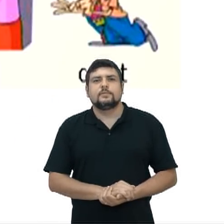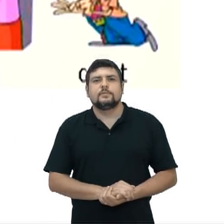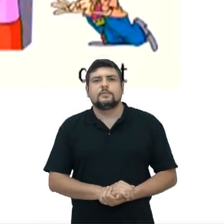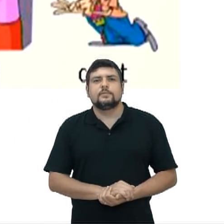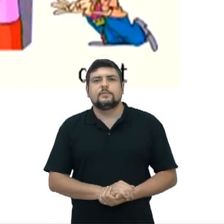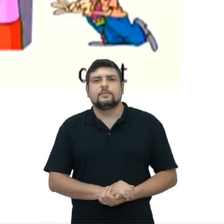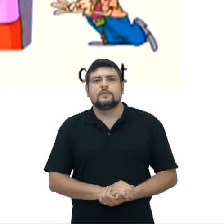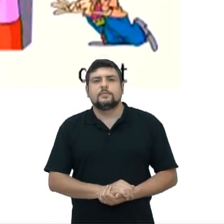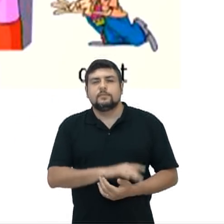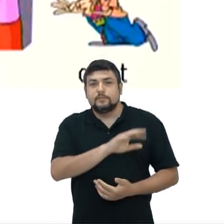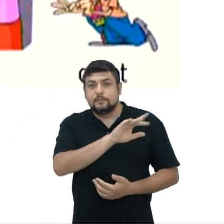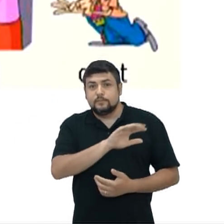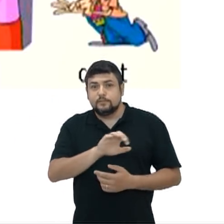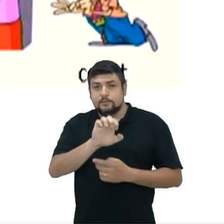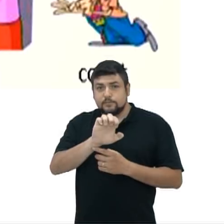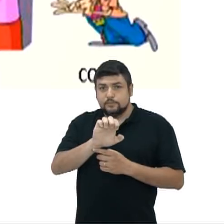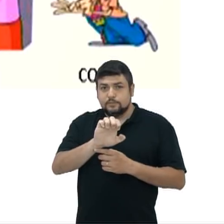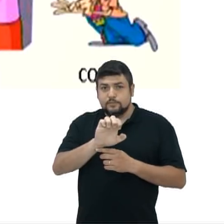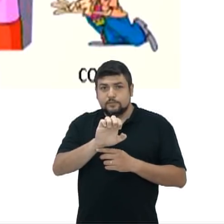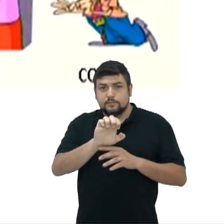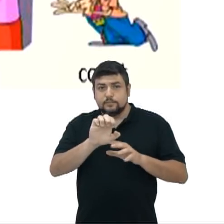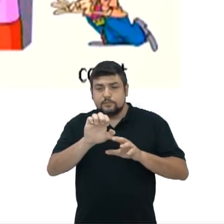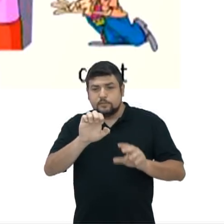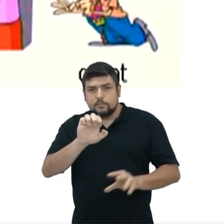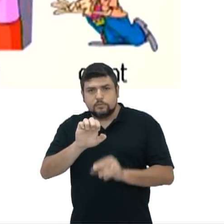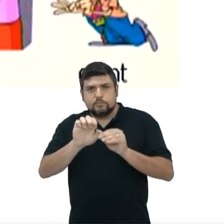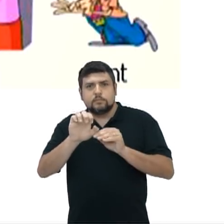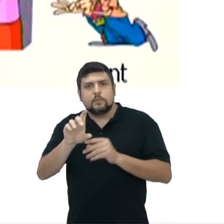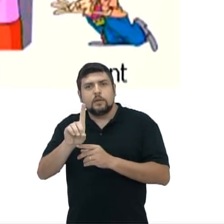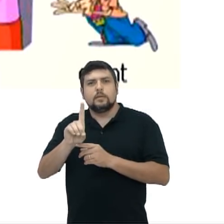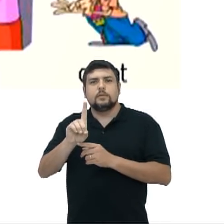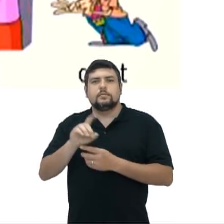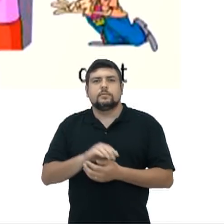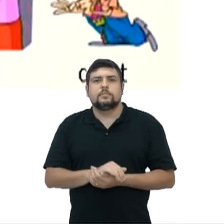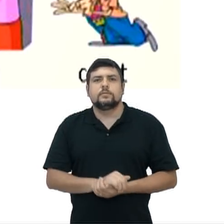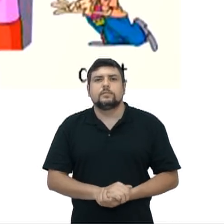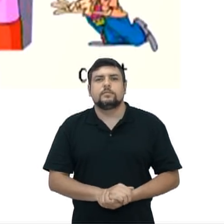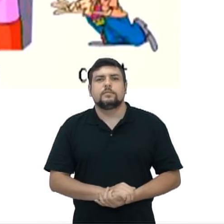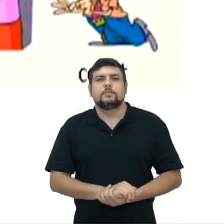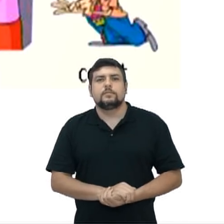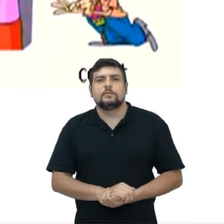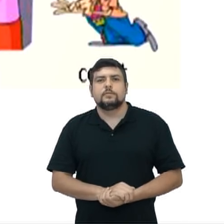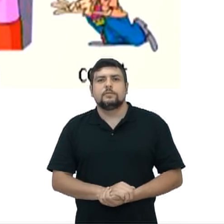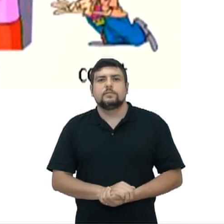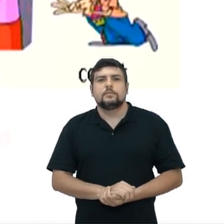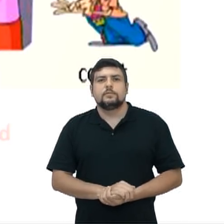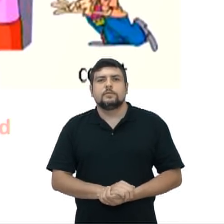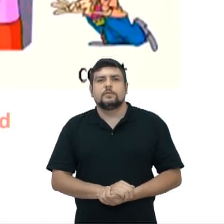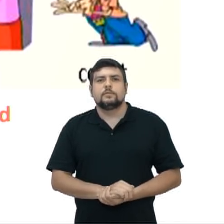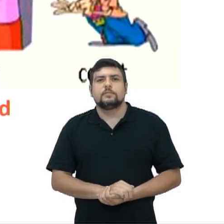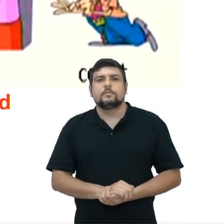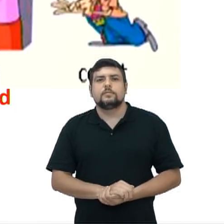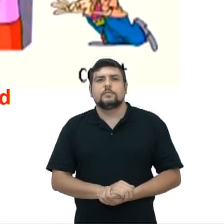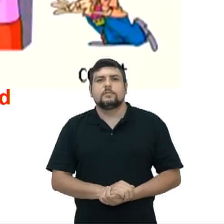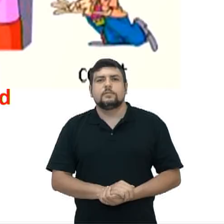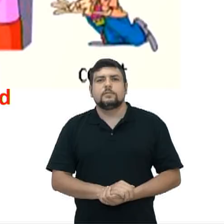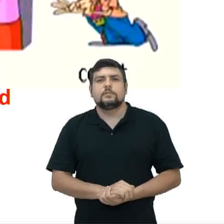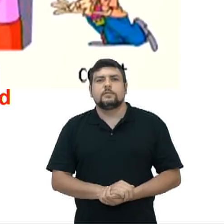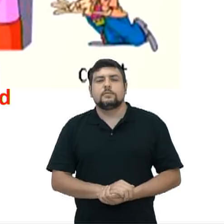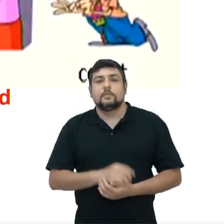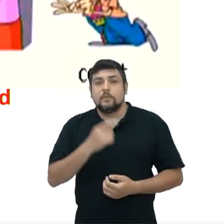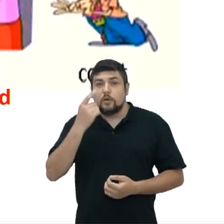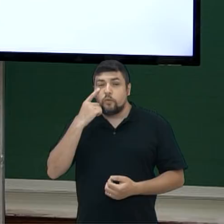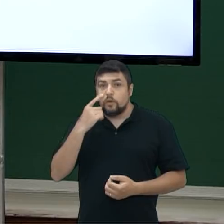ele só vai receber D. Come, come. Cook, cooked. Copy, olha lá o